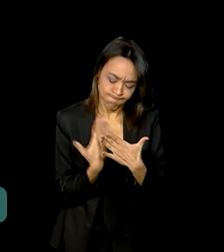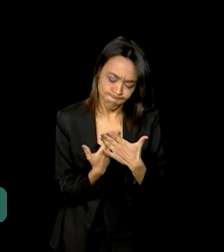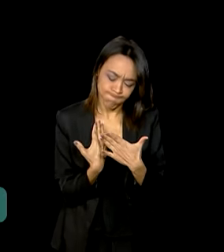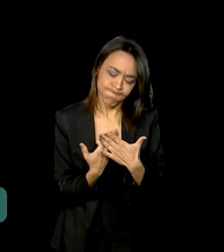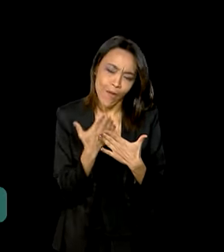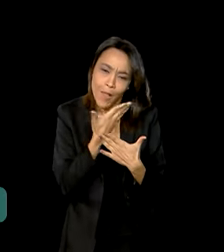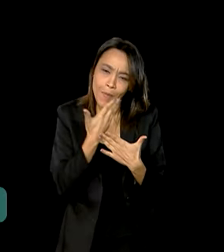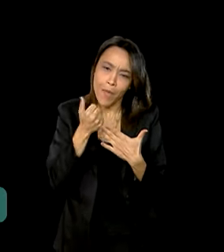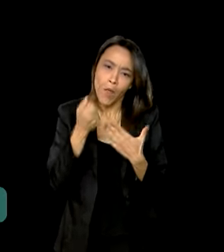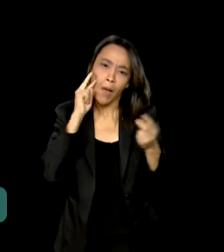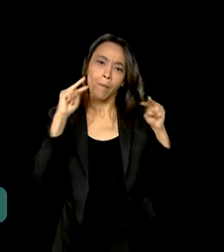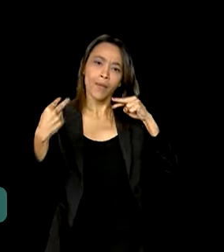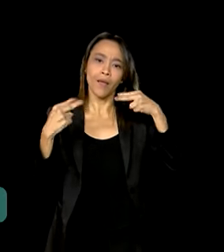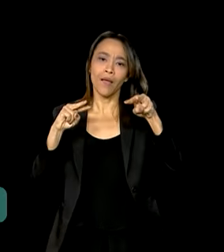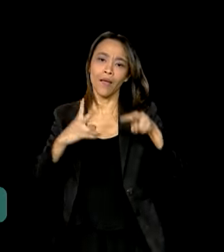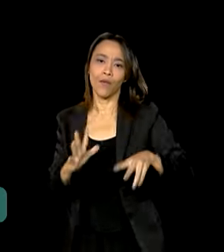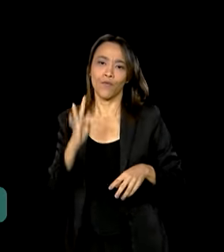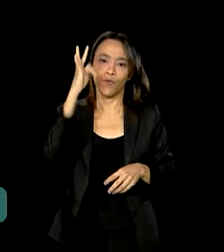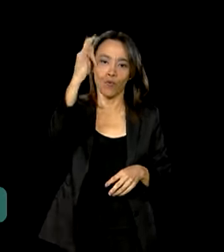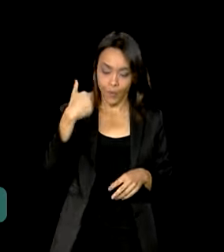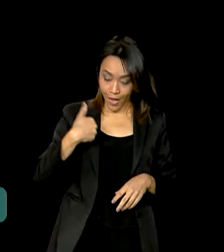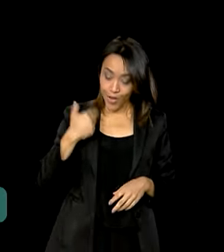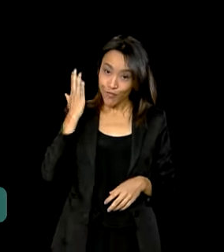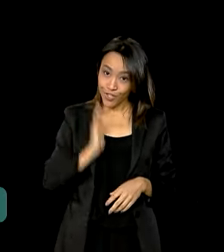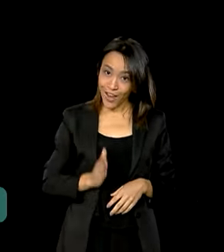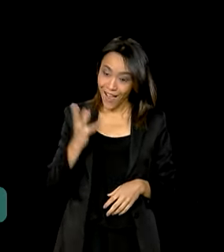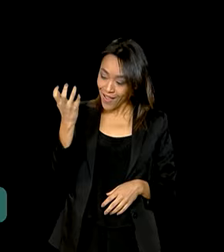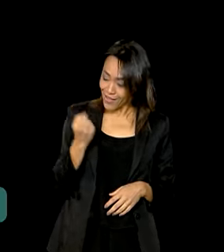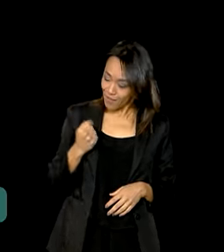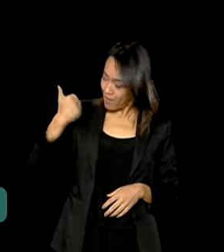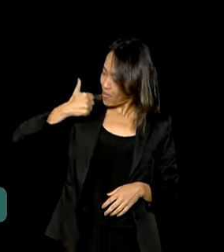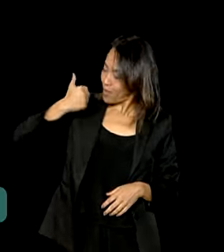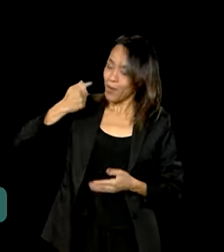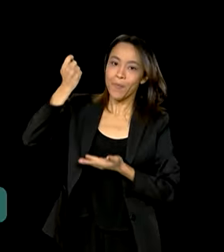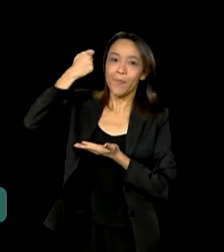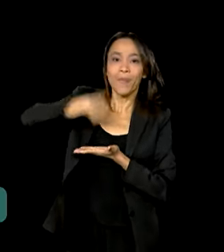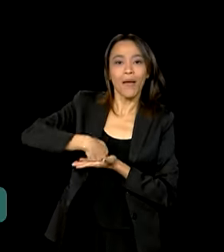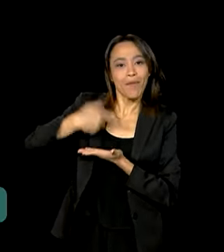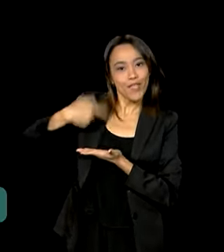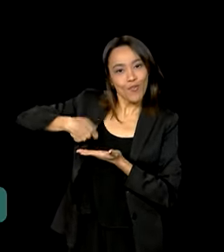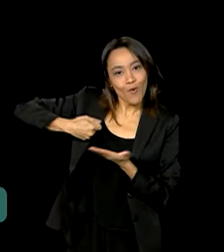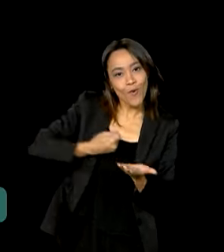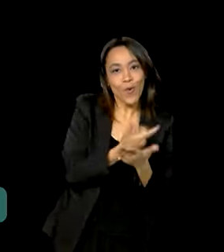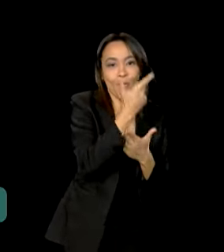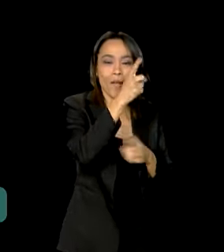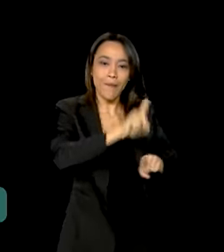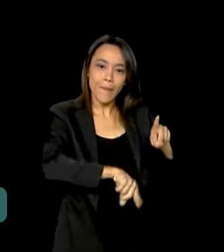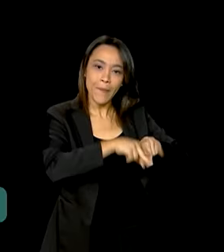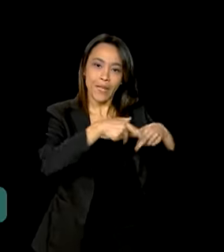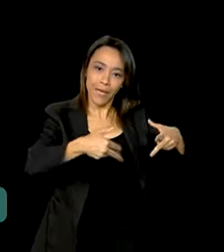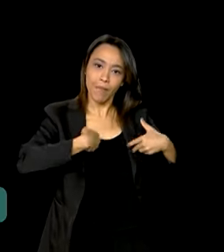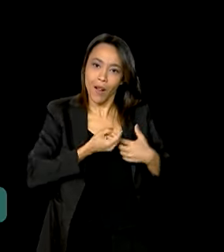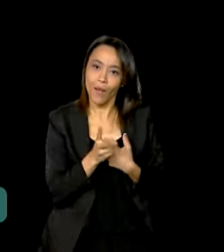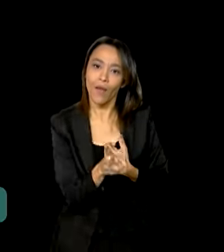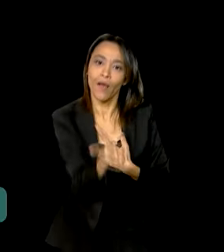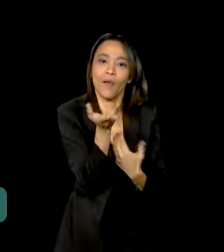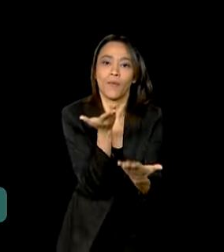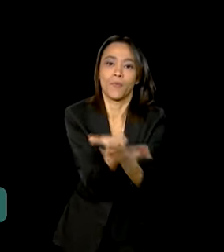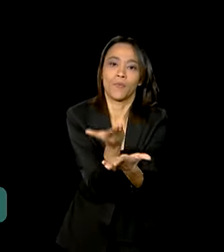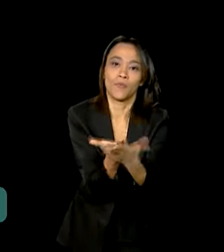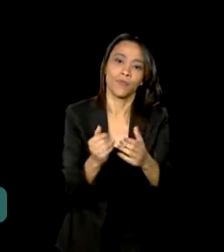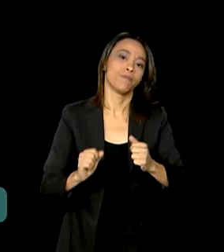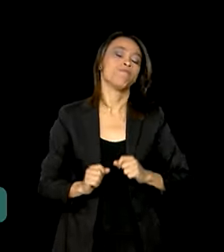de futuro. Eu, particularmente, já recebi minha primeira parcela e já comprei meus materiais para dar continuidade aos meus